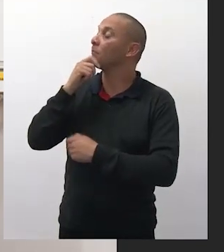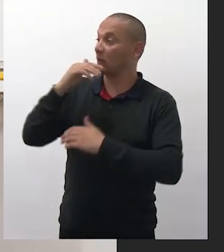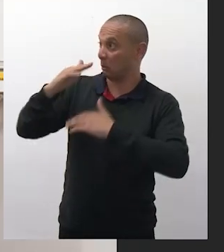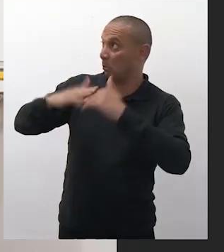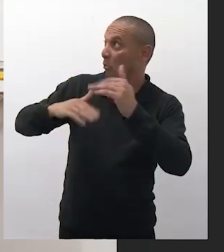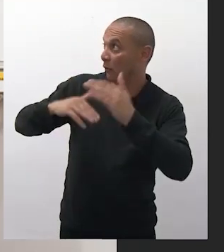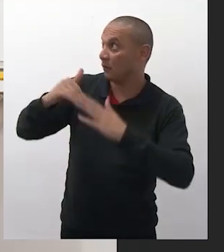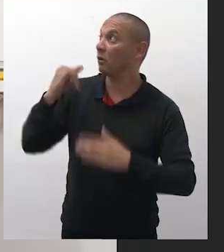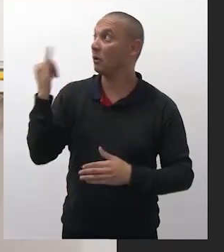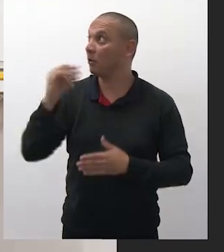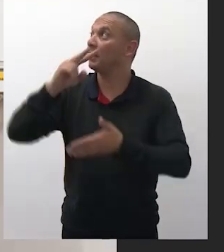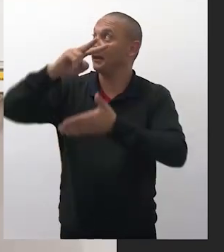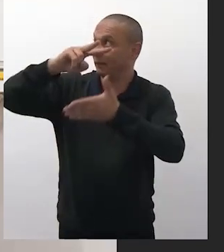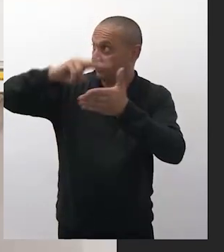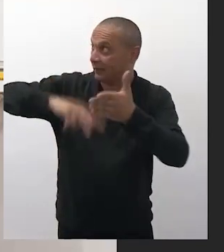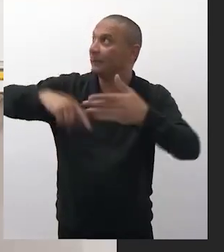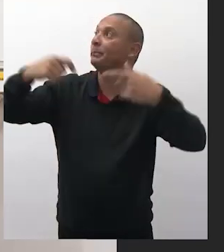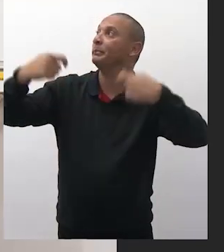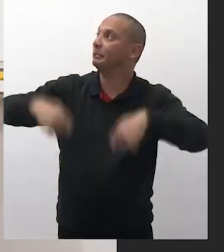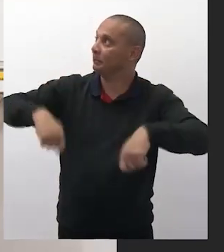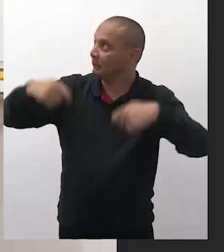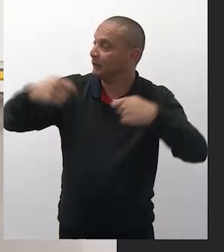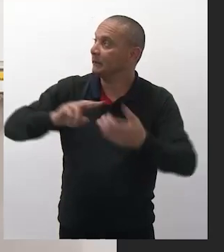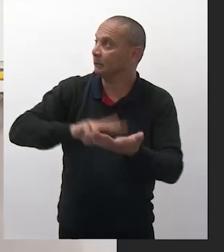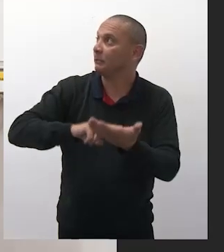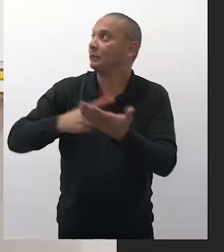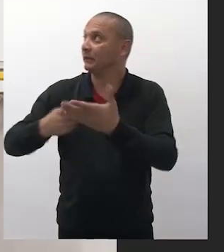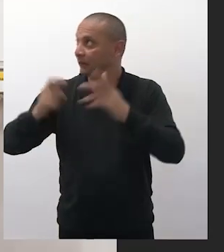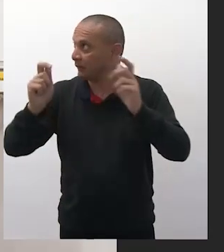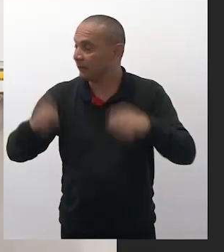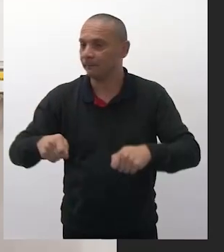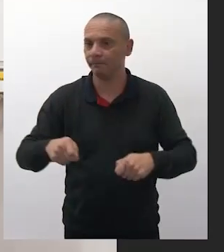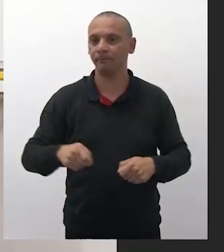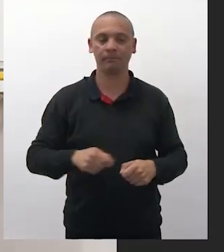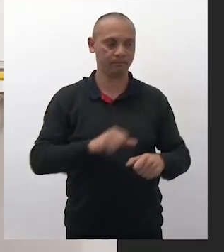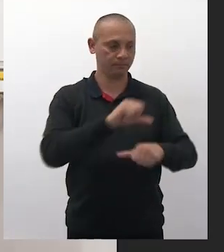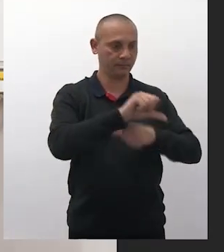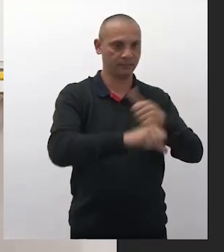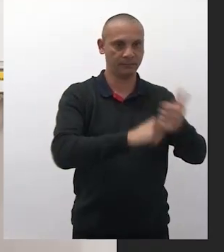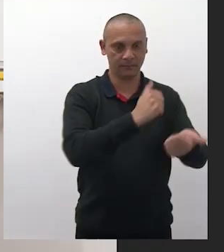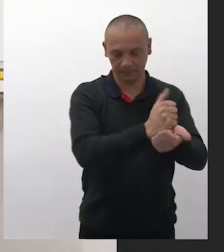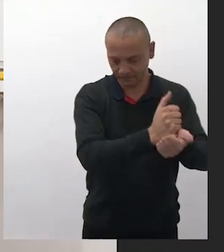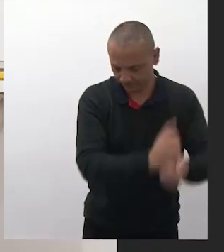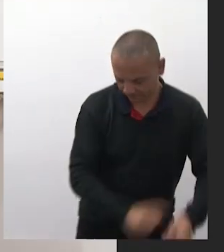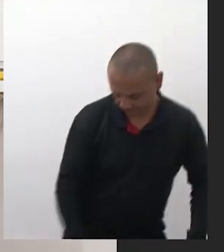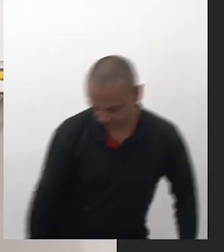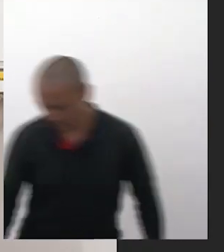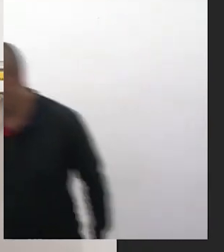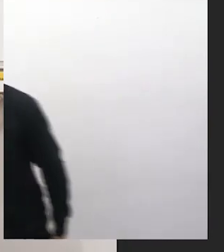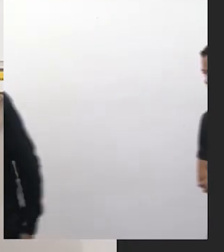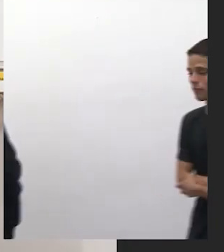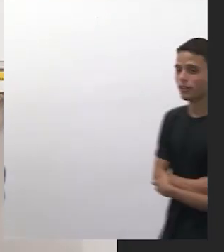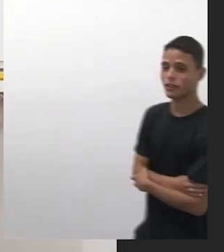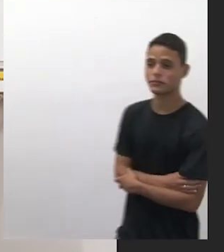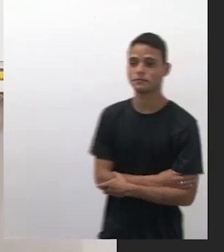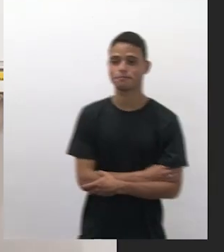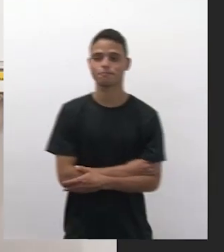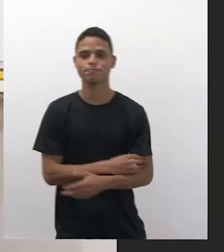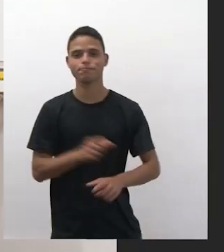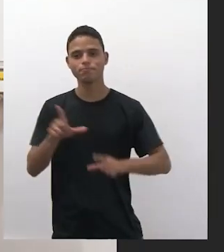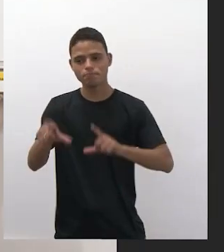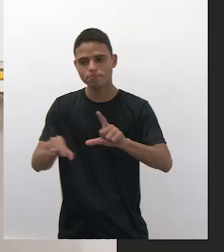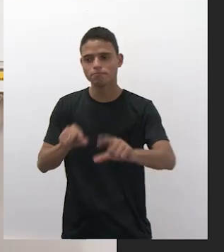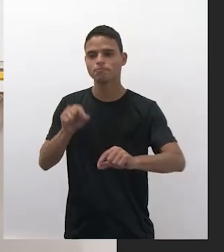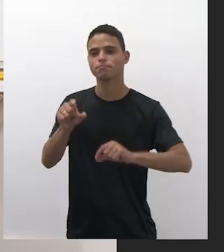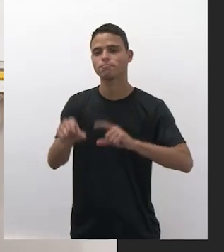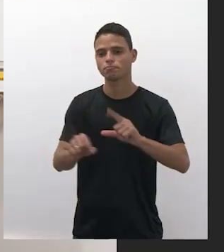você não tenha que ler, que você não tenha que interpretar. E aquela eletiva